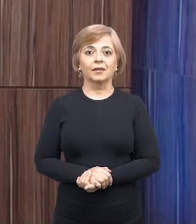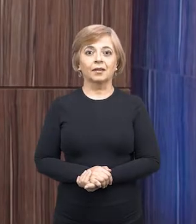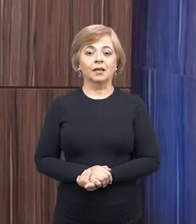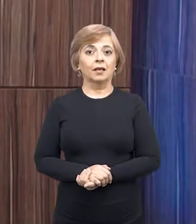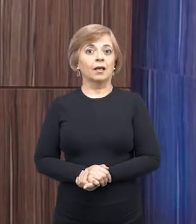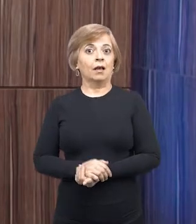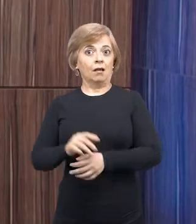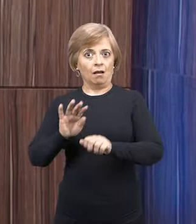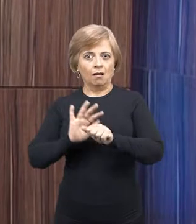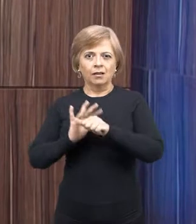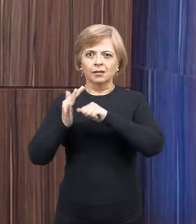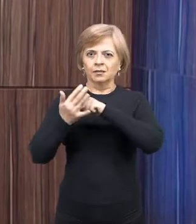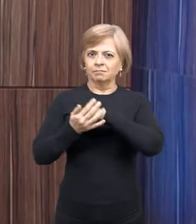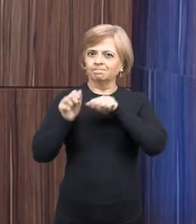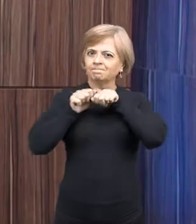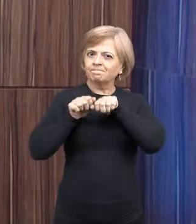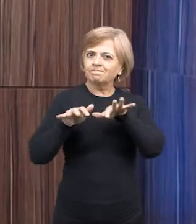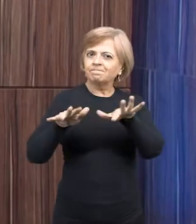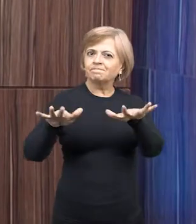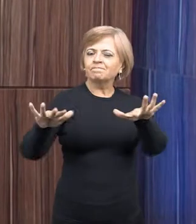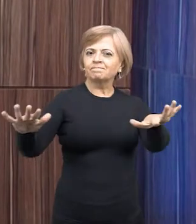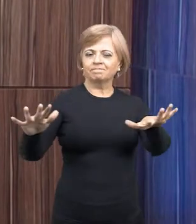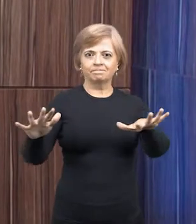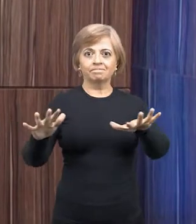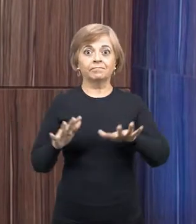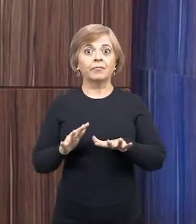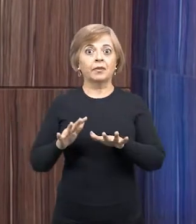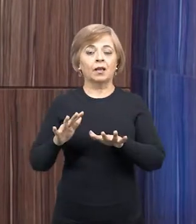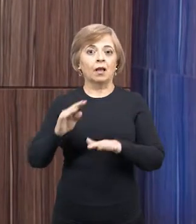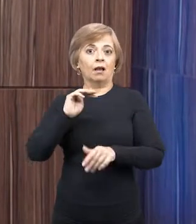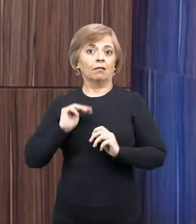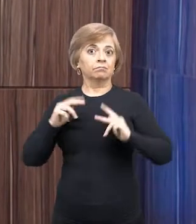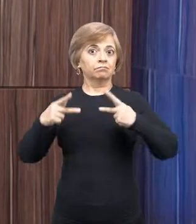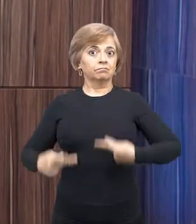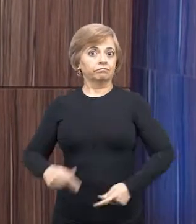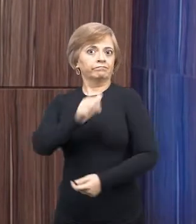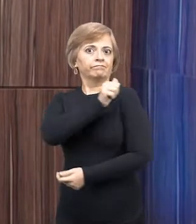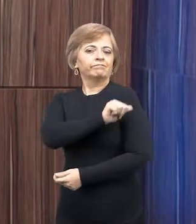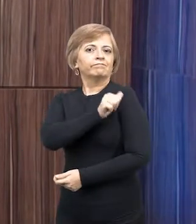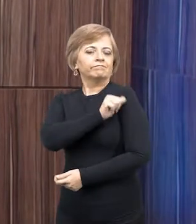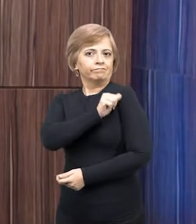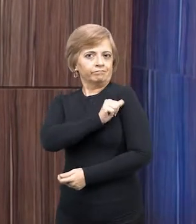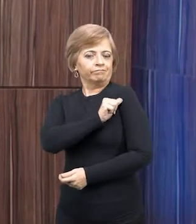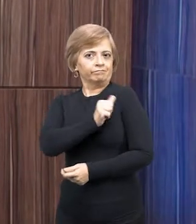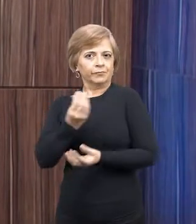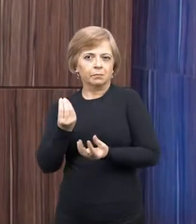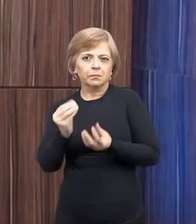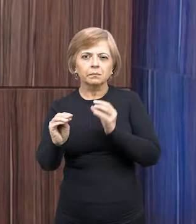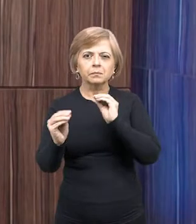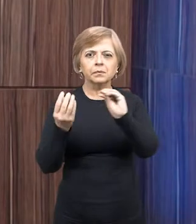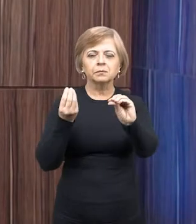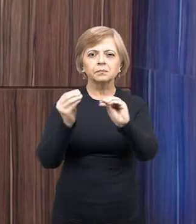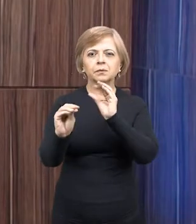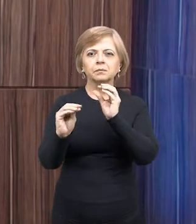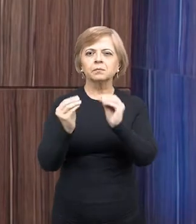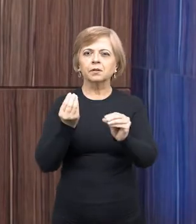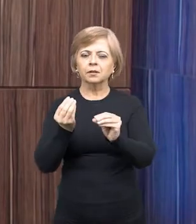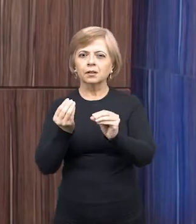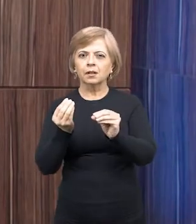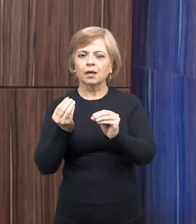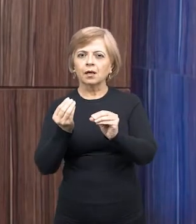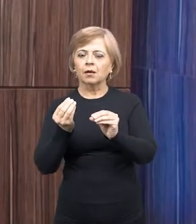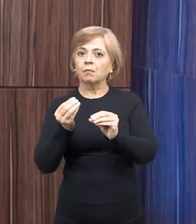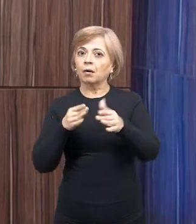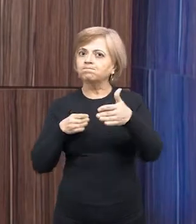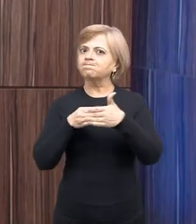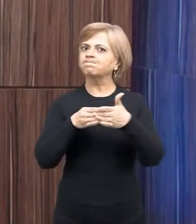Devido à pandemia do novo coronavírus, o MPRJ implementou medidas restritivas de circulação interna